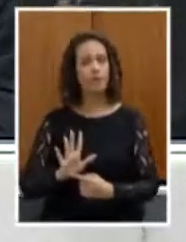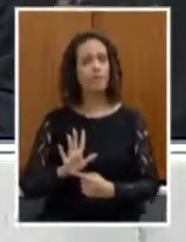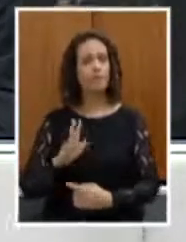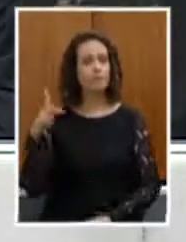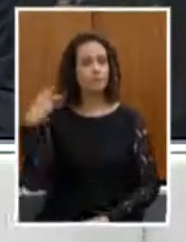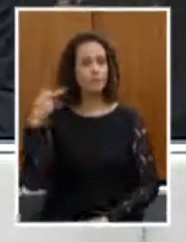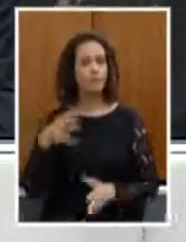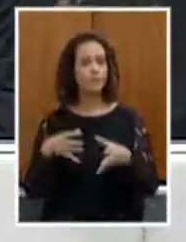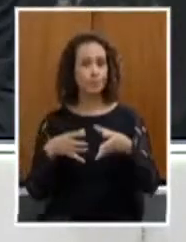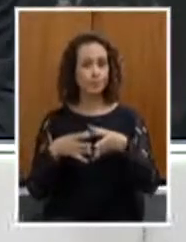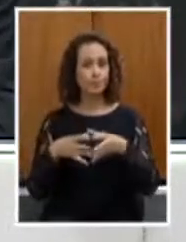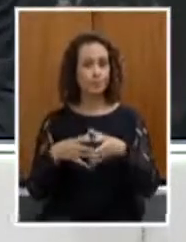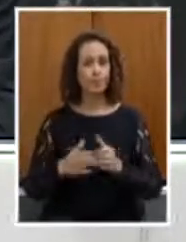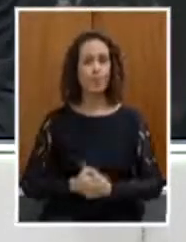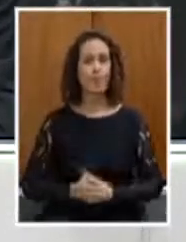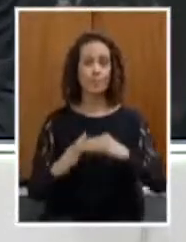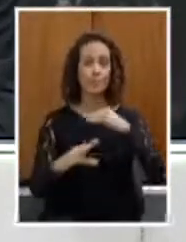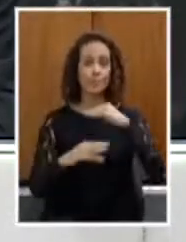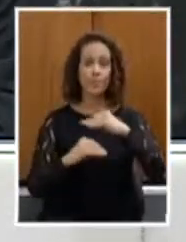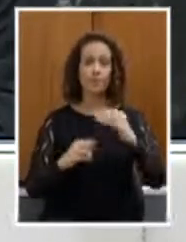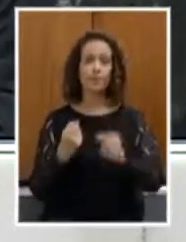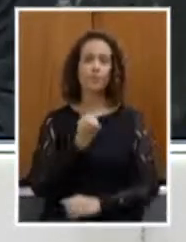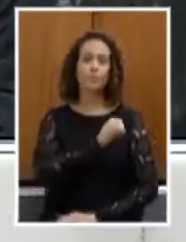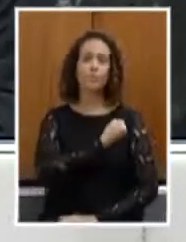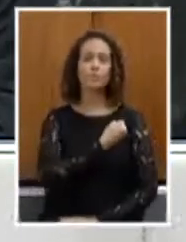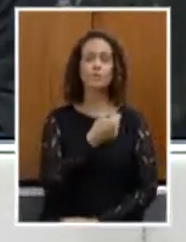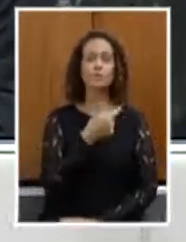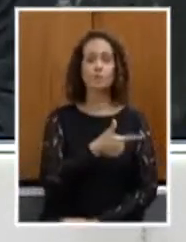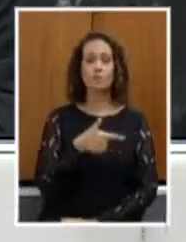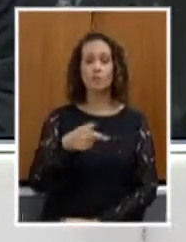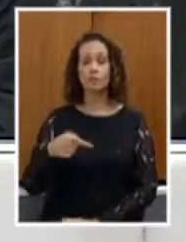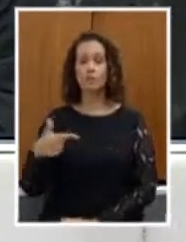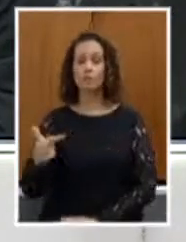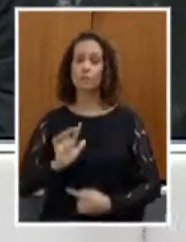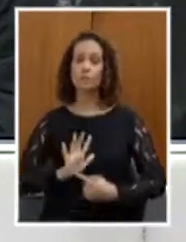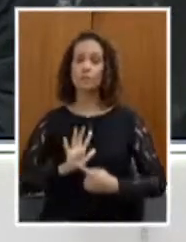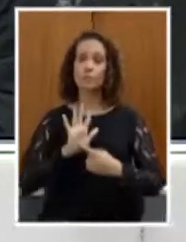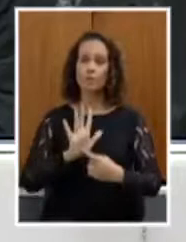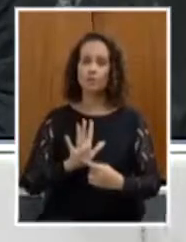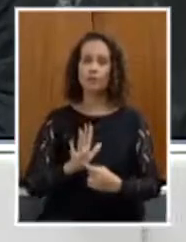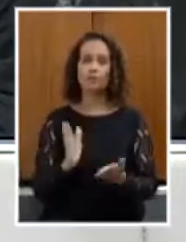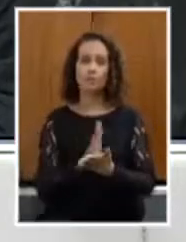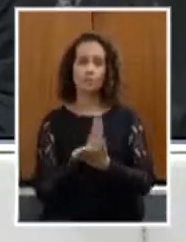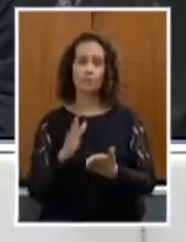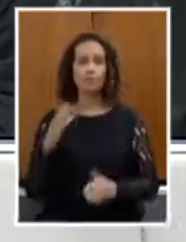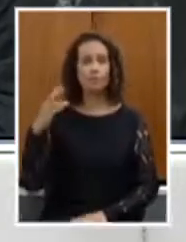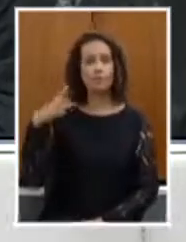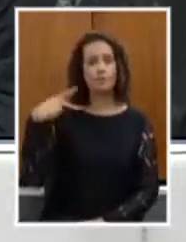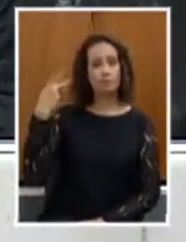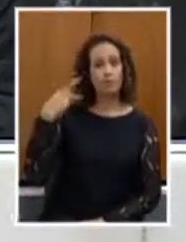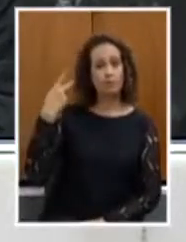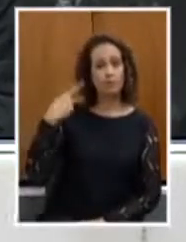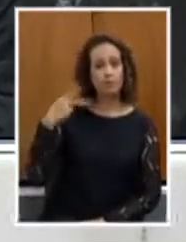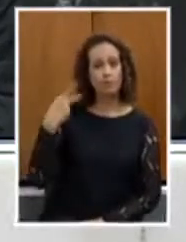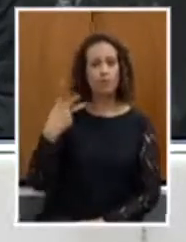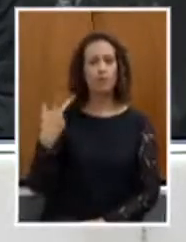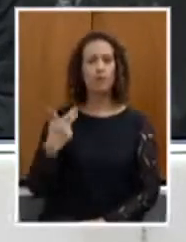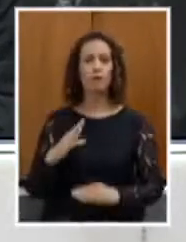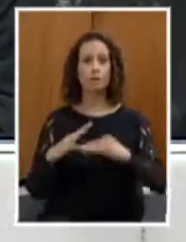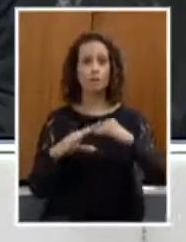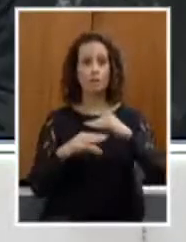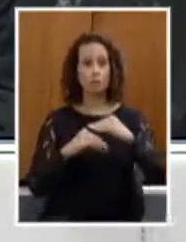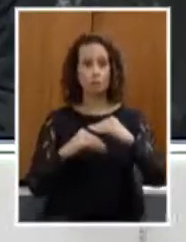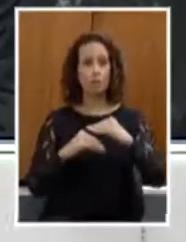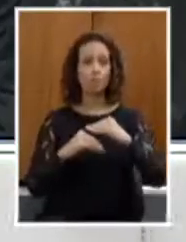parlamentares. Com a emenda número 272, apresentada por parlamentar na forma da respectiva subemenda número